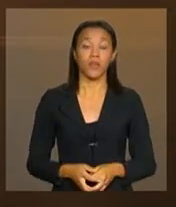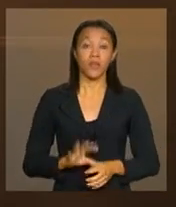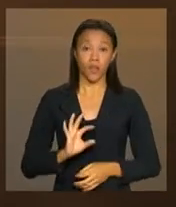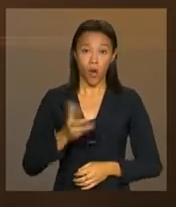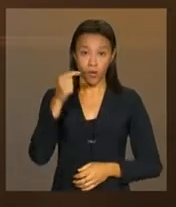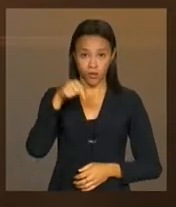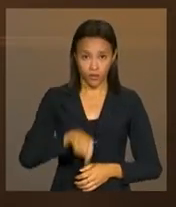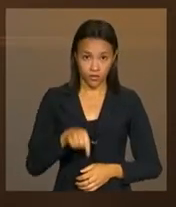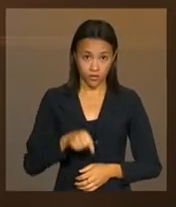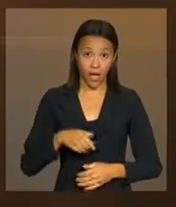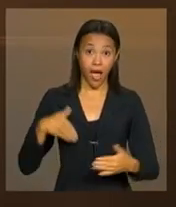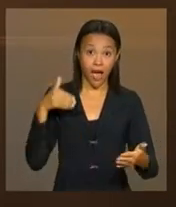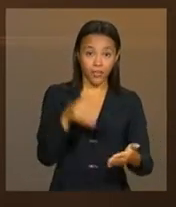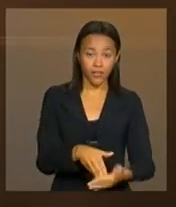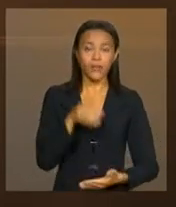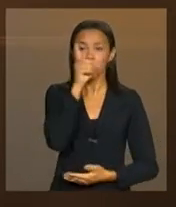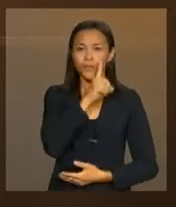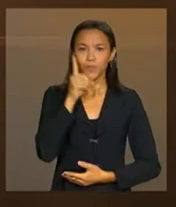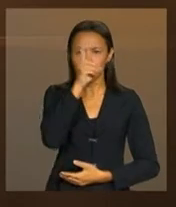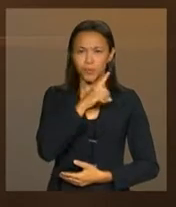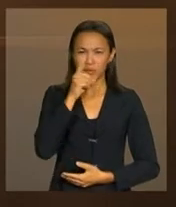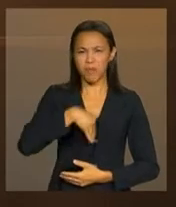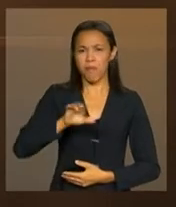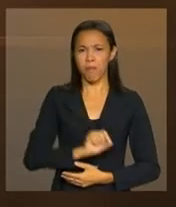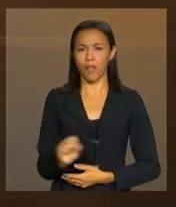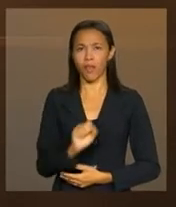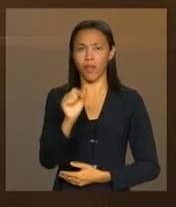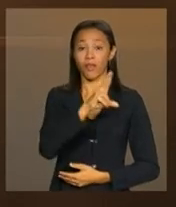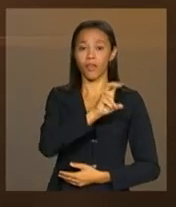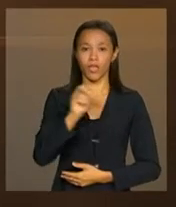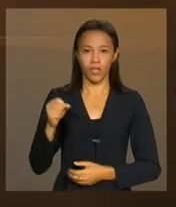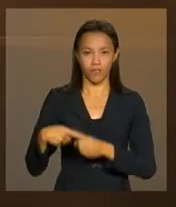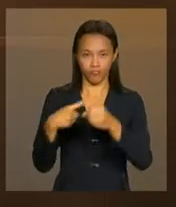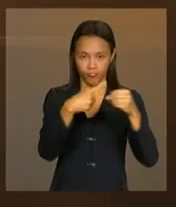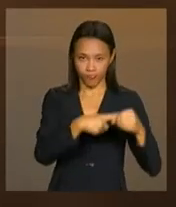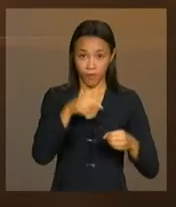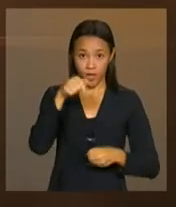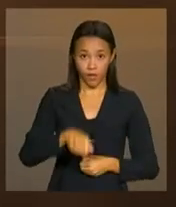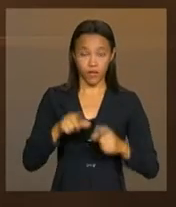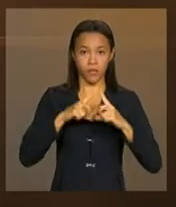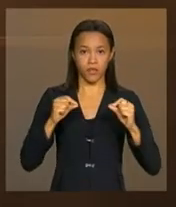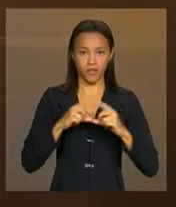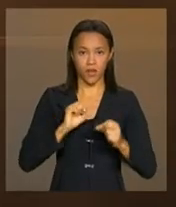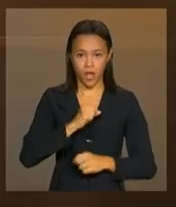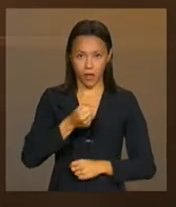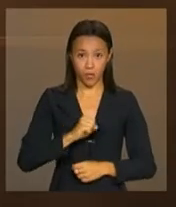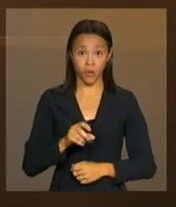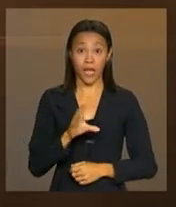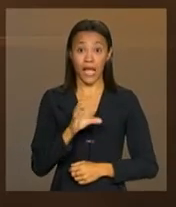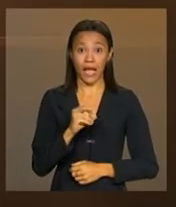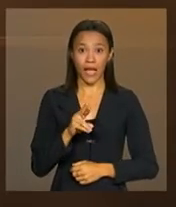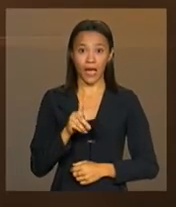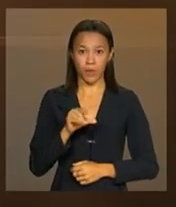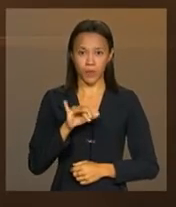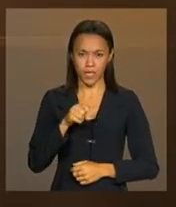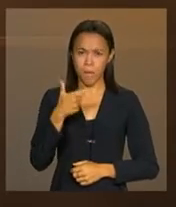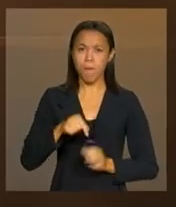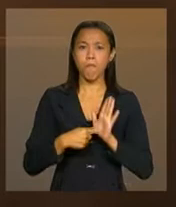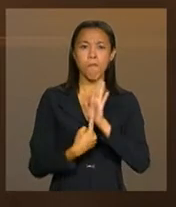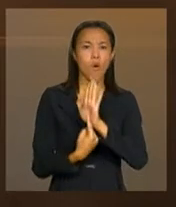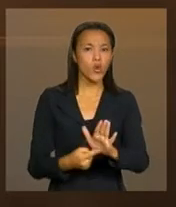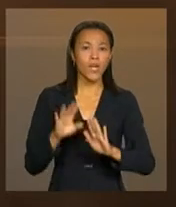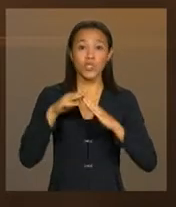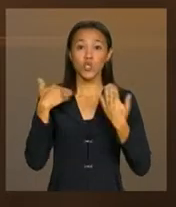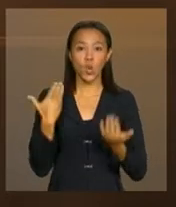é realizada até o próximo domingo em mais de 500 municípios. Em Brasília, a repórter Carolina Monteiro mostra a